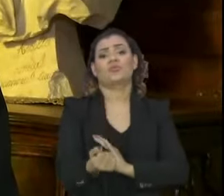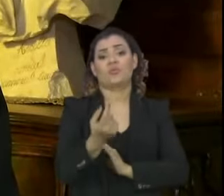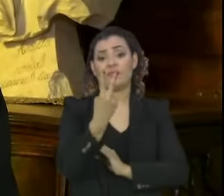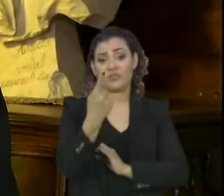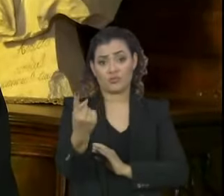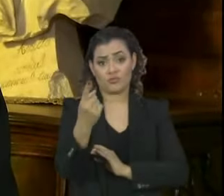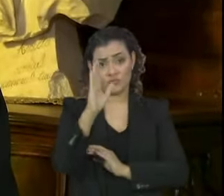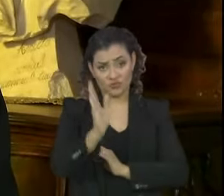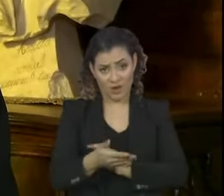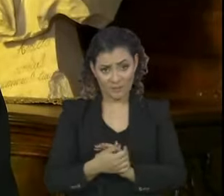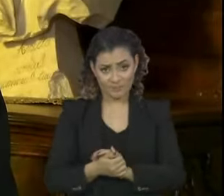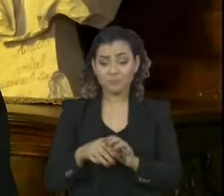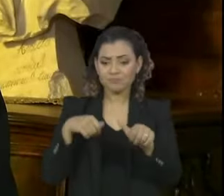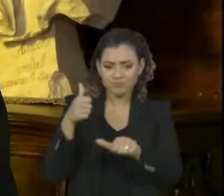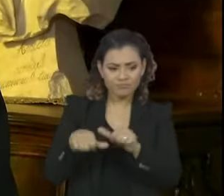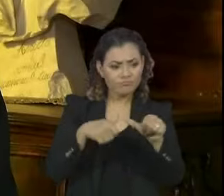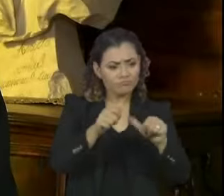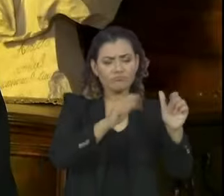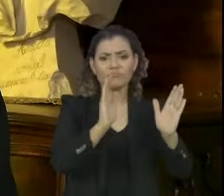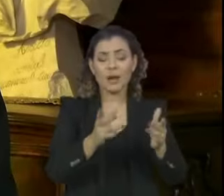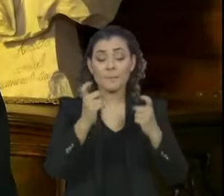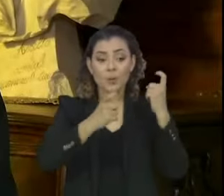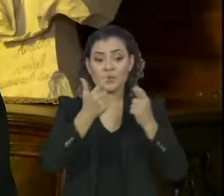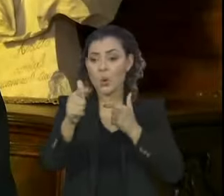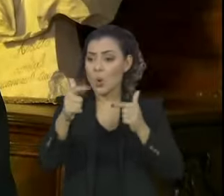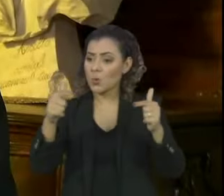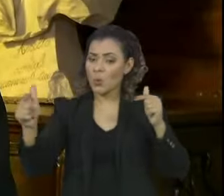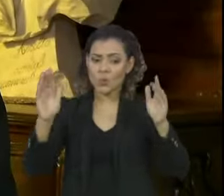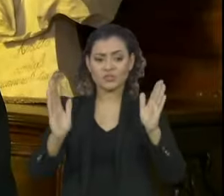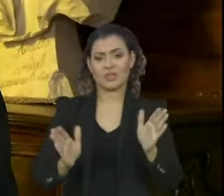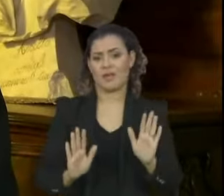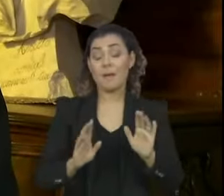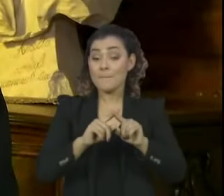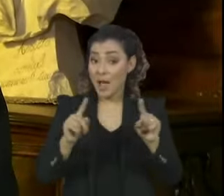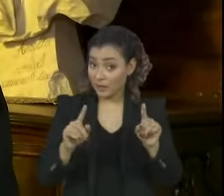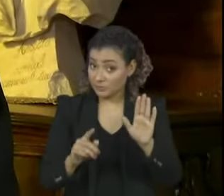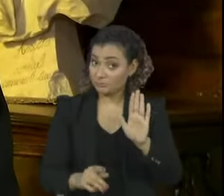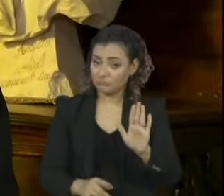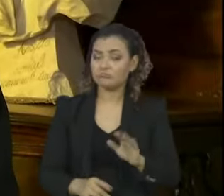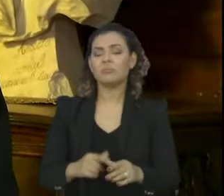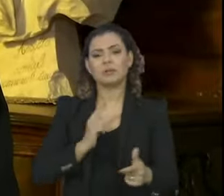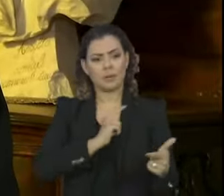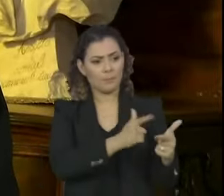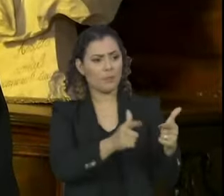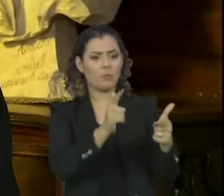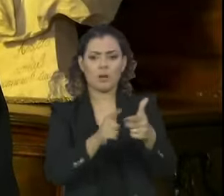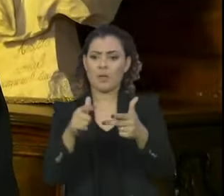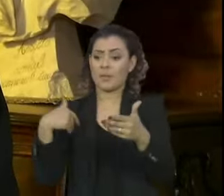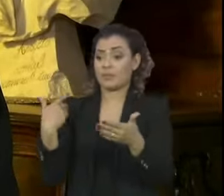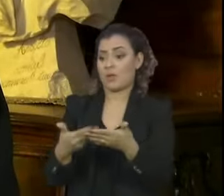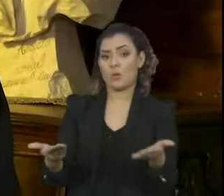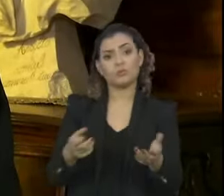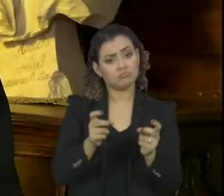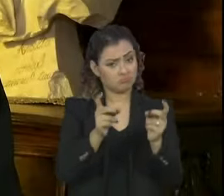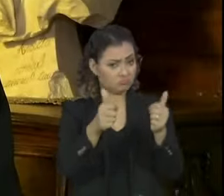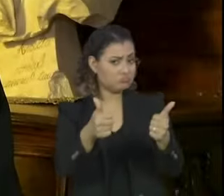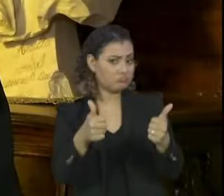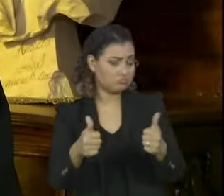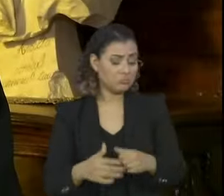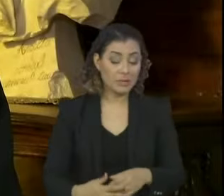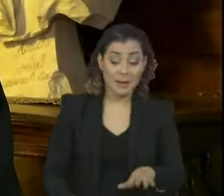muitas coisas mudaram as preocupações hoje o seu outras embora muitos problemas permaneçam os mesmos